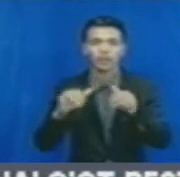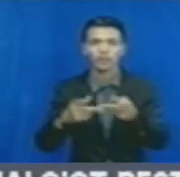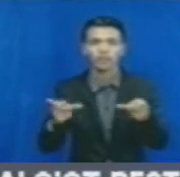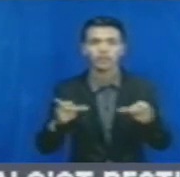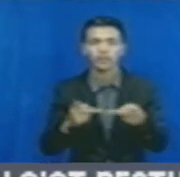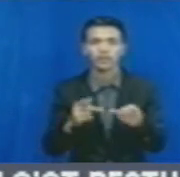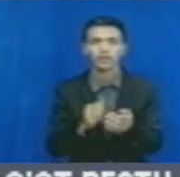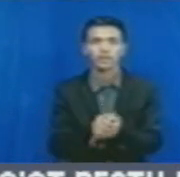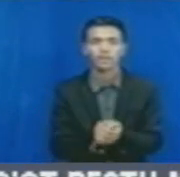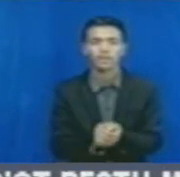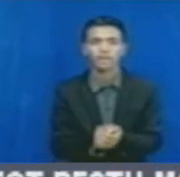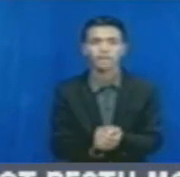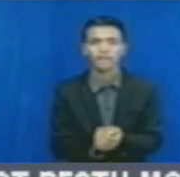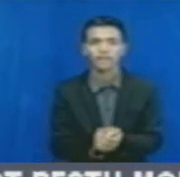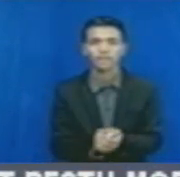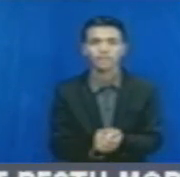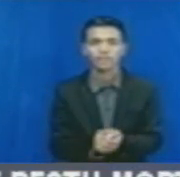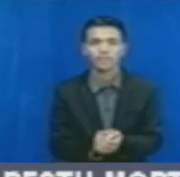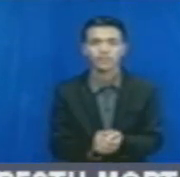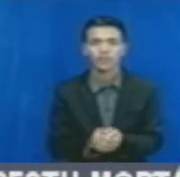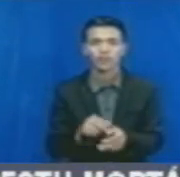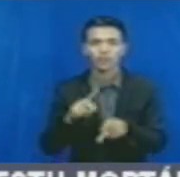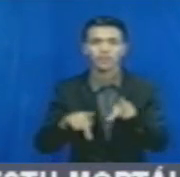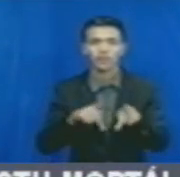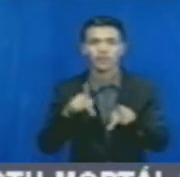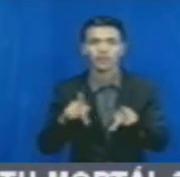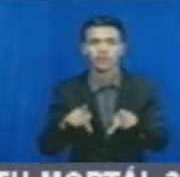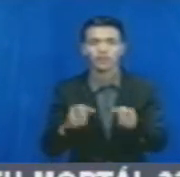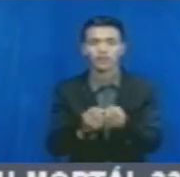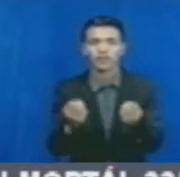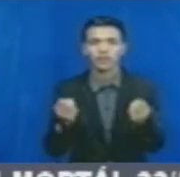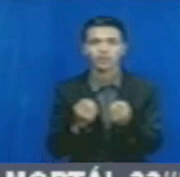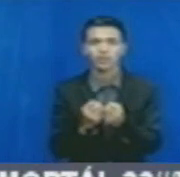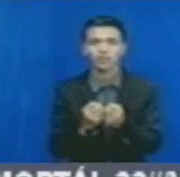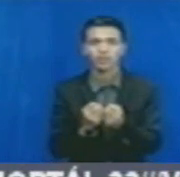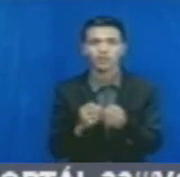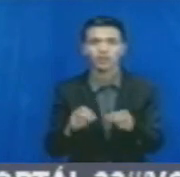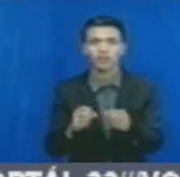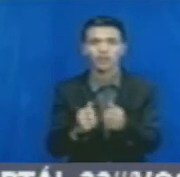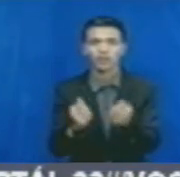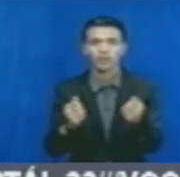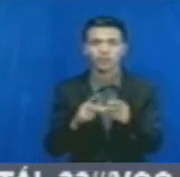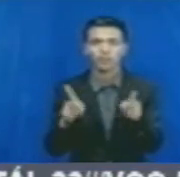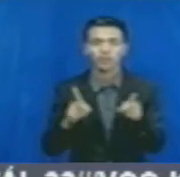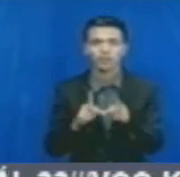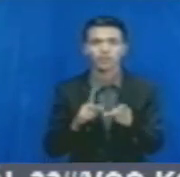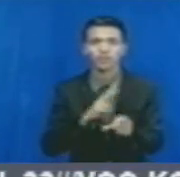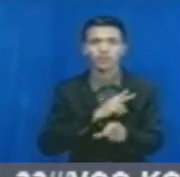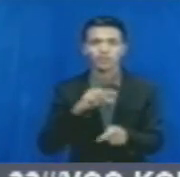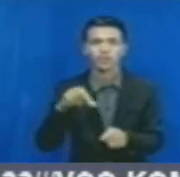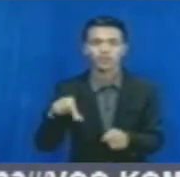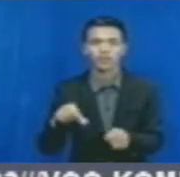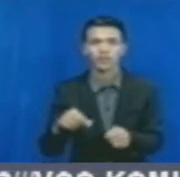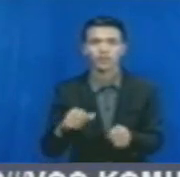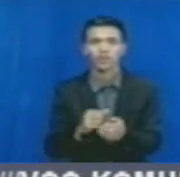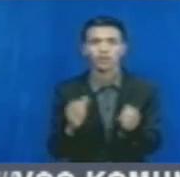Atu informalit enane hasa representante de juventude o comunidade IGB. Suku Luka Aldea Umabot Posto Administrativo Vila.